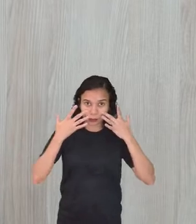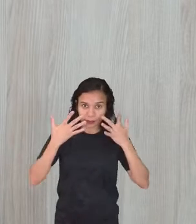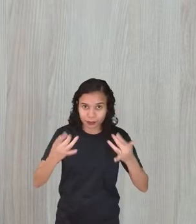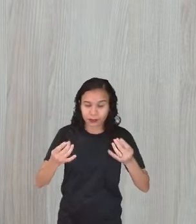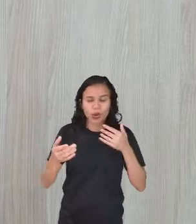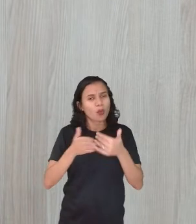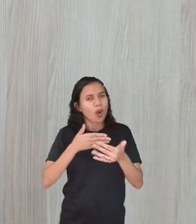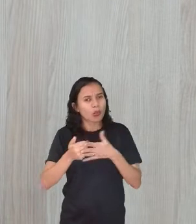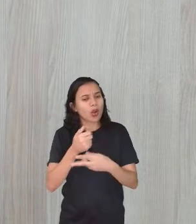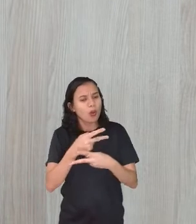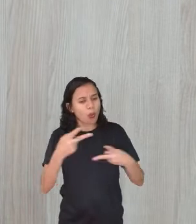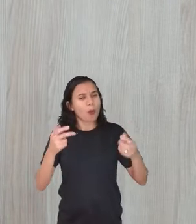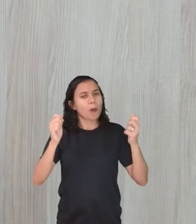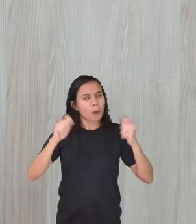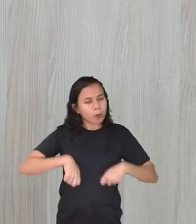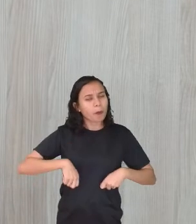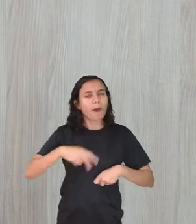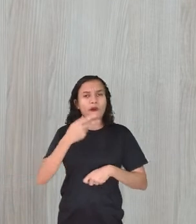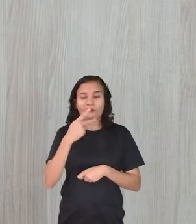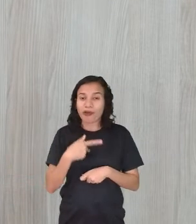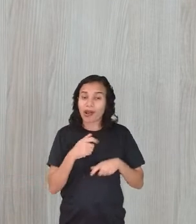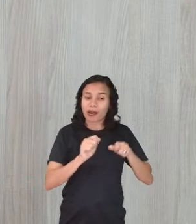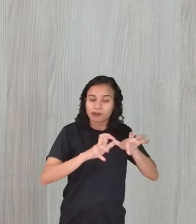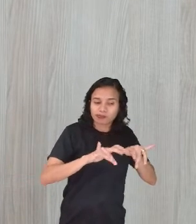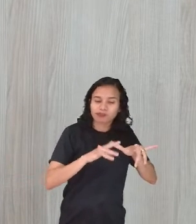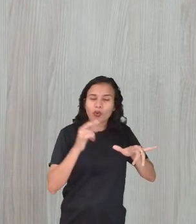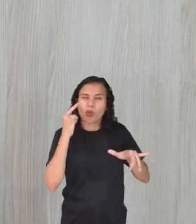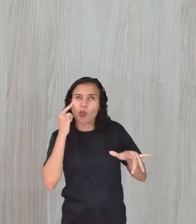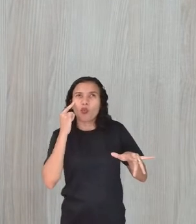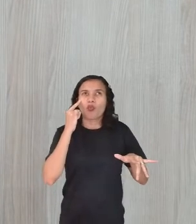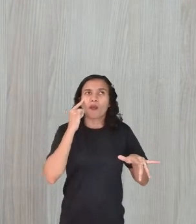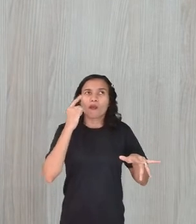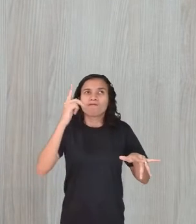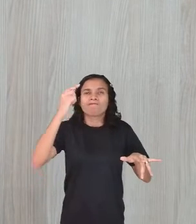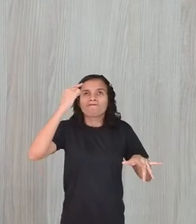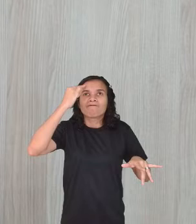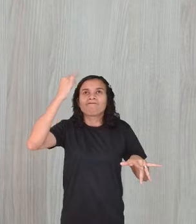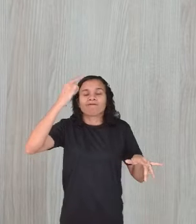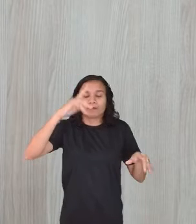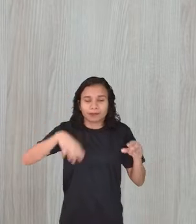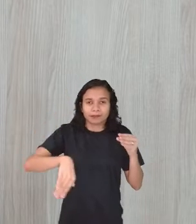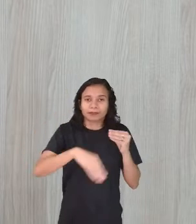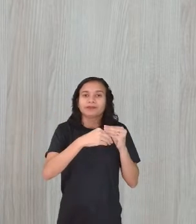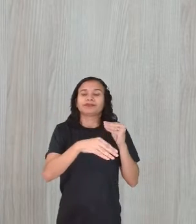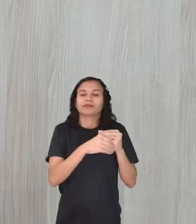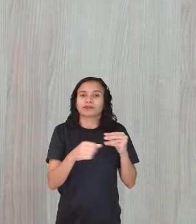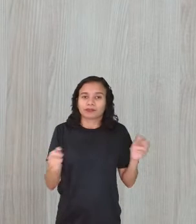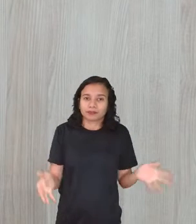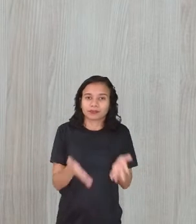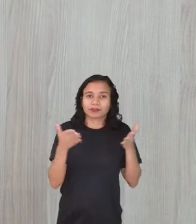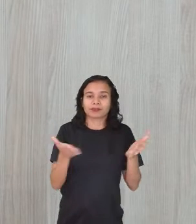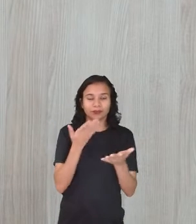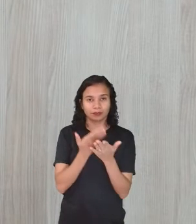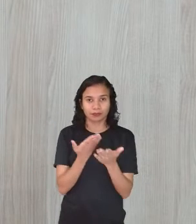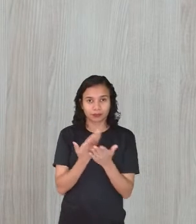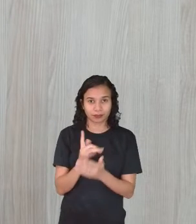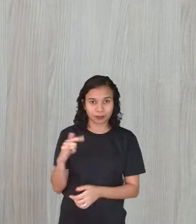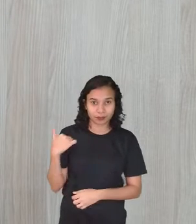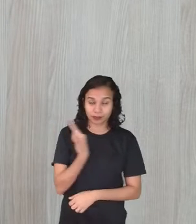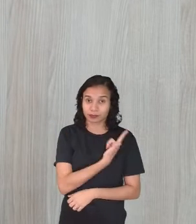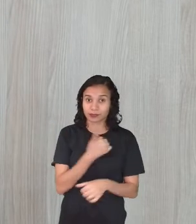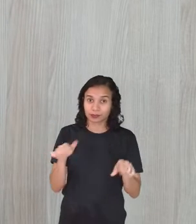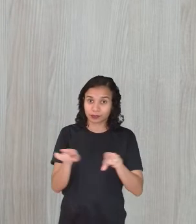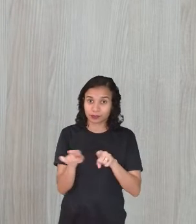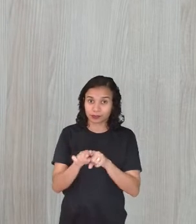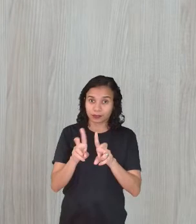que qualquer coisa vocês podem colocar aqui, qualquer dúvida, né, que o que vocês puderem também contribuir com a nossa aula. E a questão